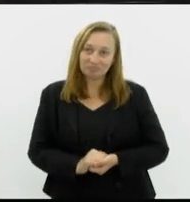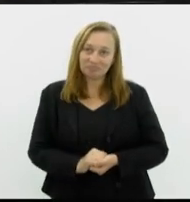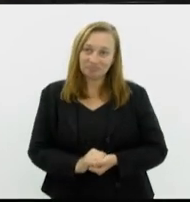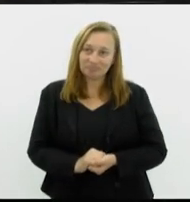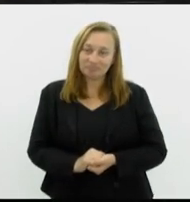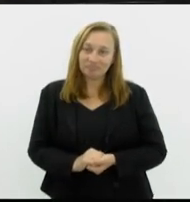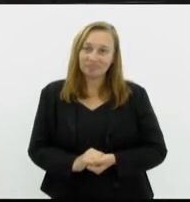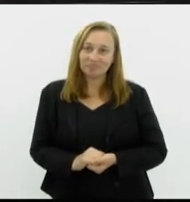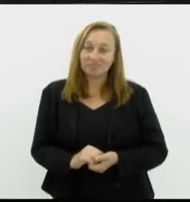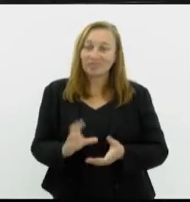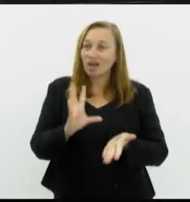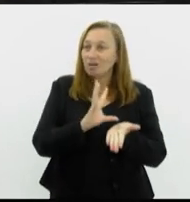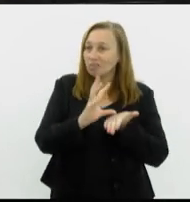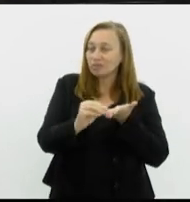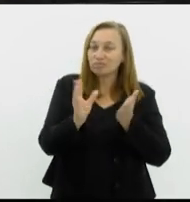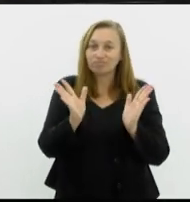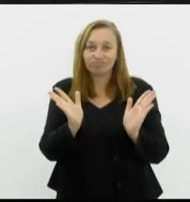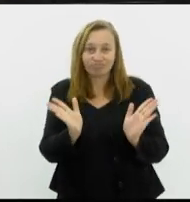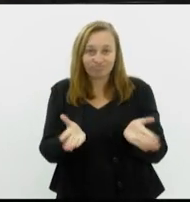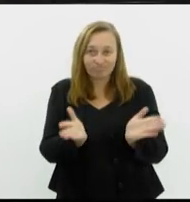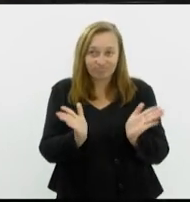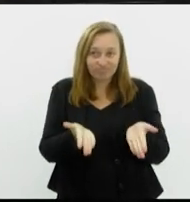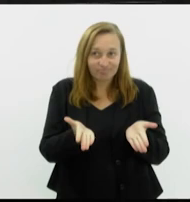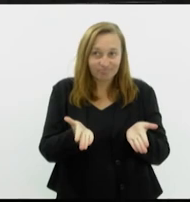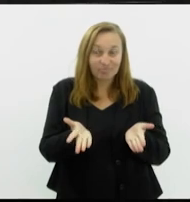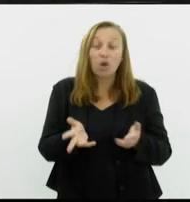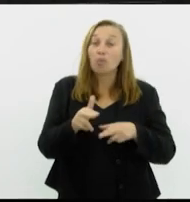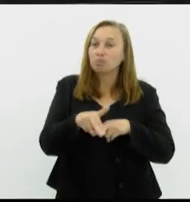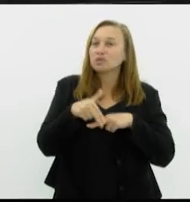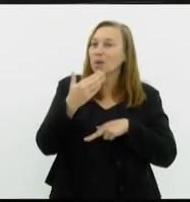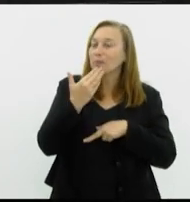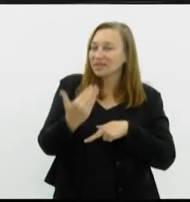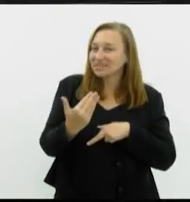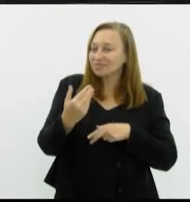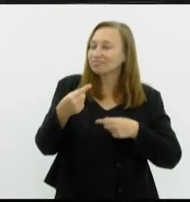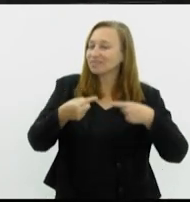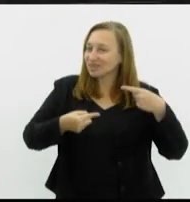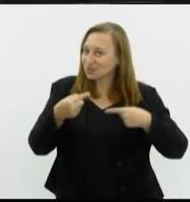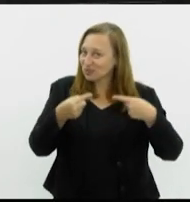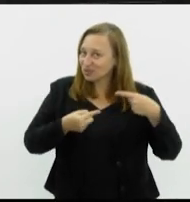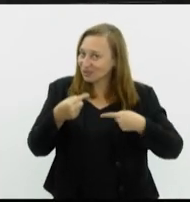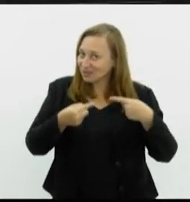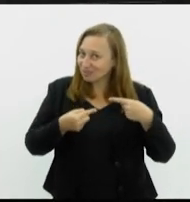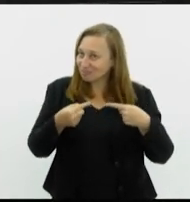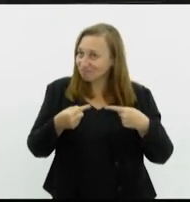a pauta de hoje, e por isso pedi para discuti-la,